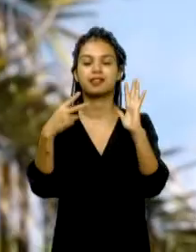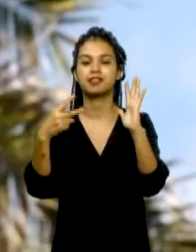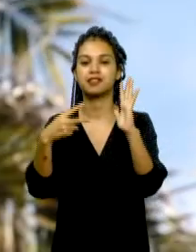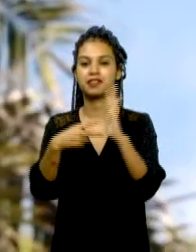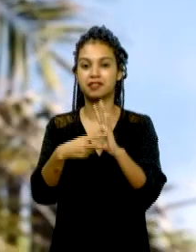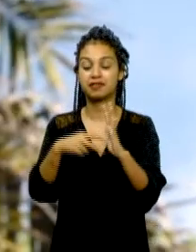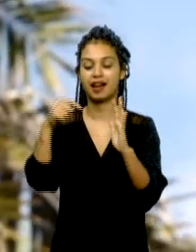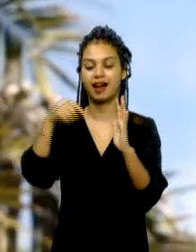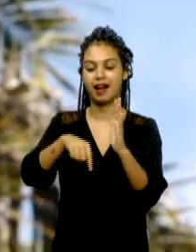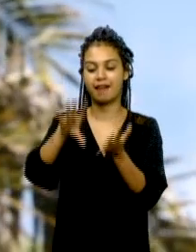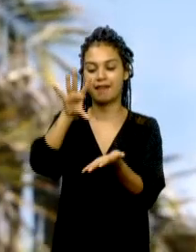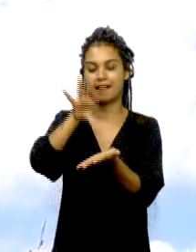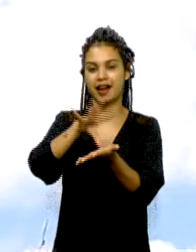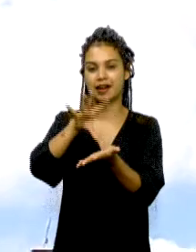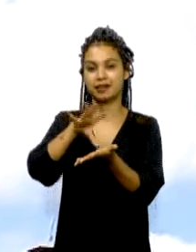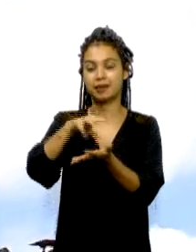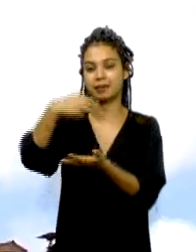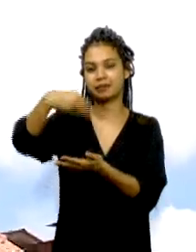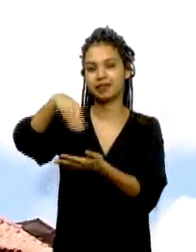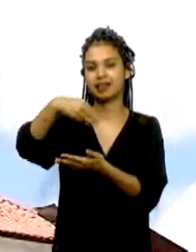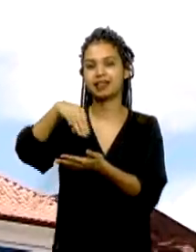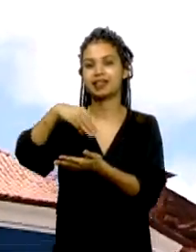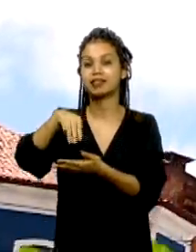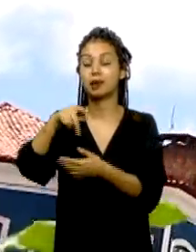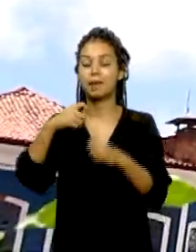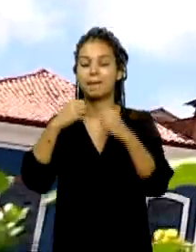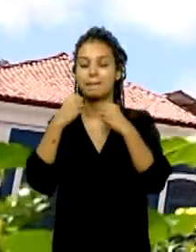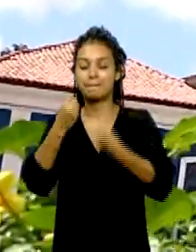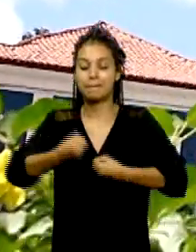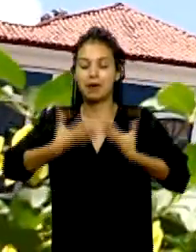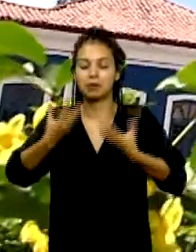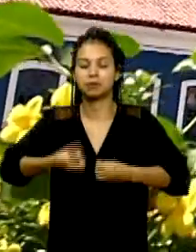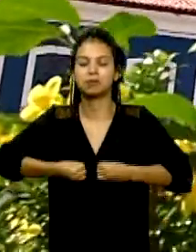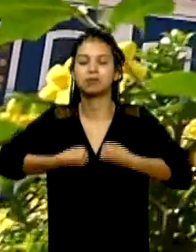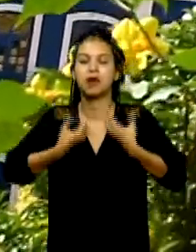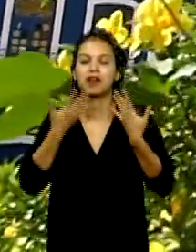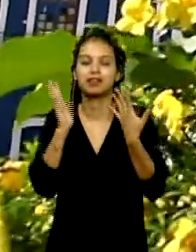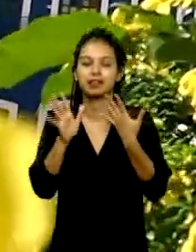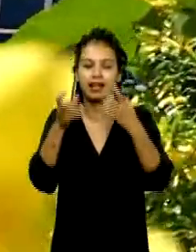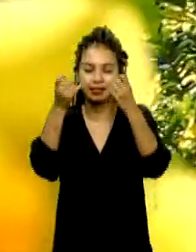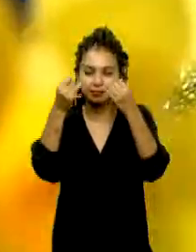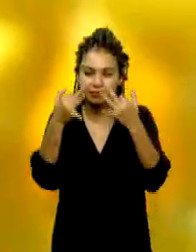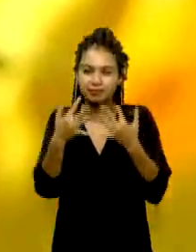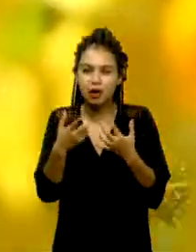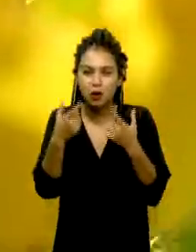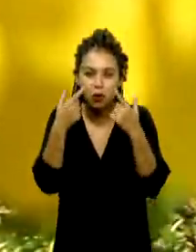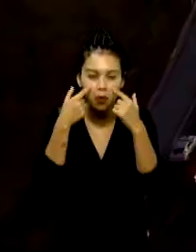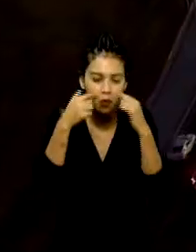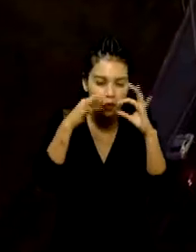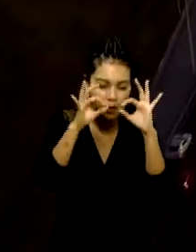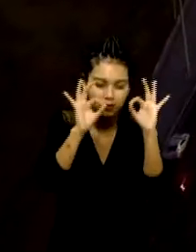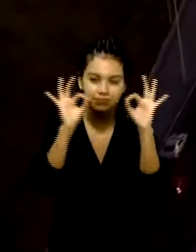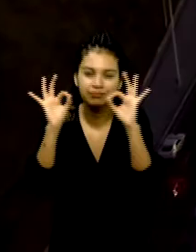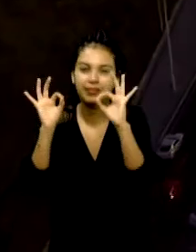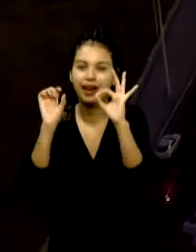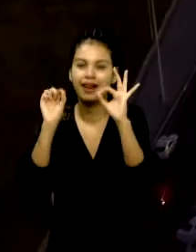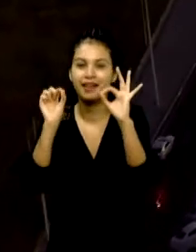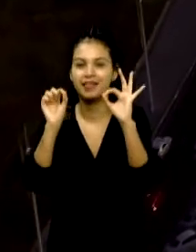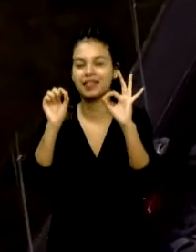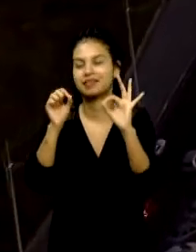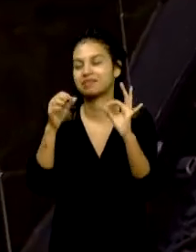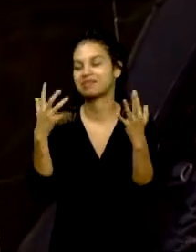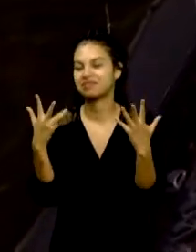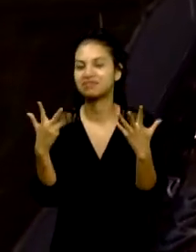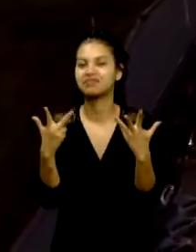maranhense, paixão declarada dos versos do poeta. Para os olhares dos artistas, é uma musa pronta para posar e virar obra